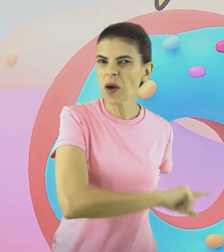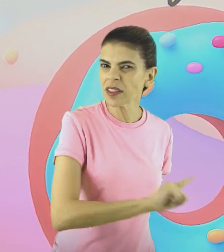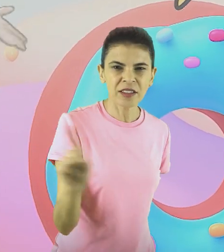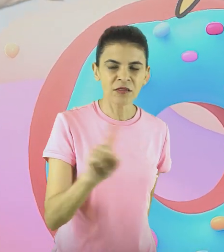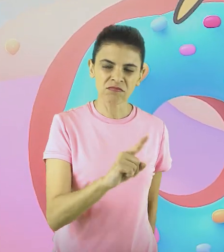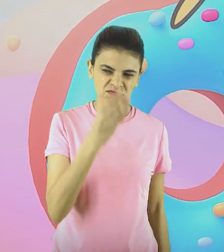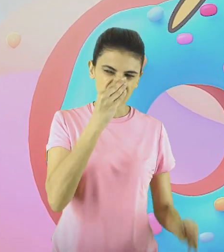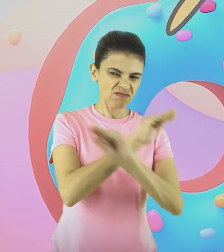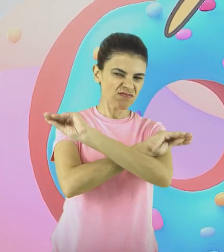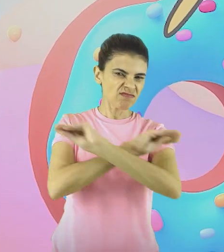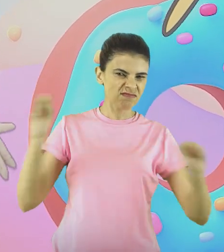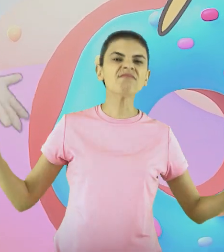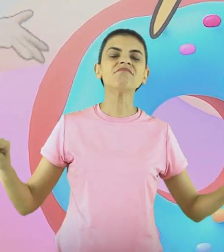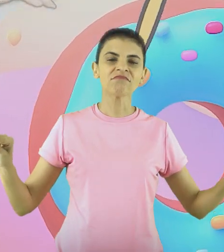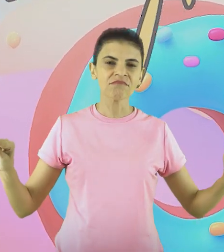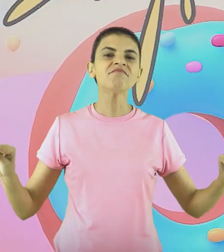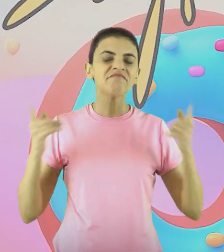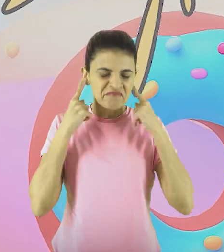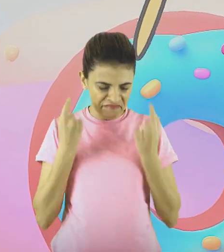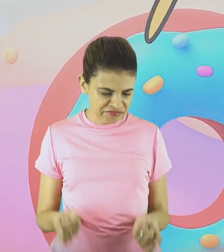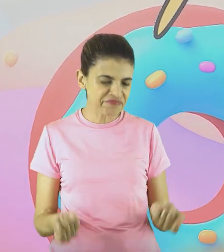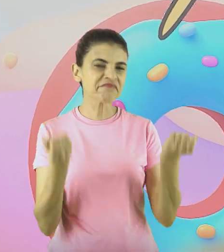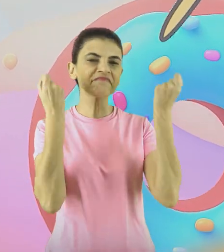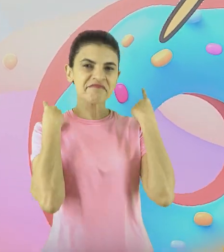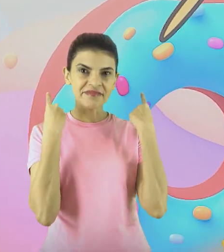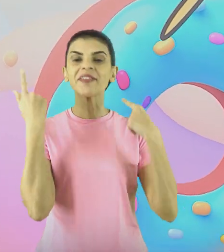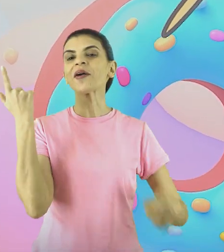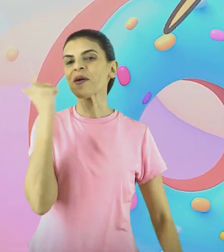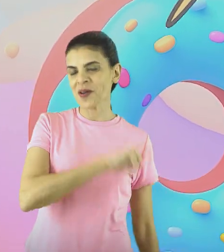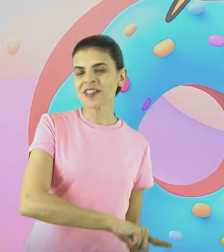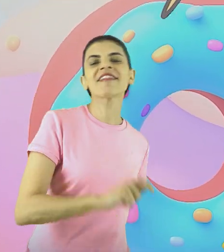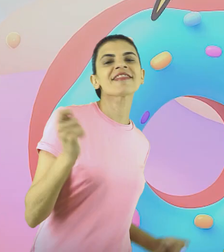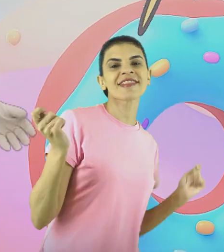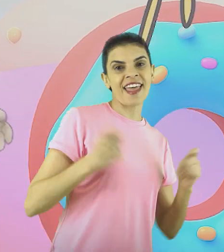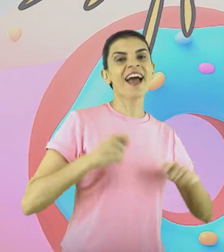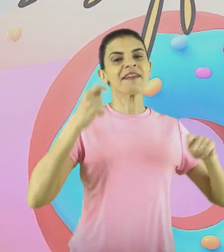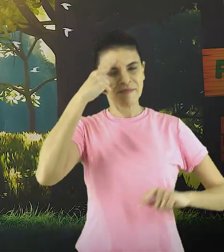ouça, siga em frente pra alcançar.